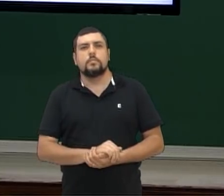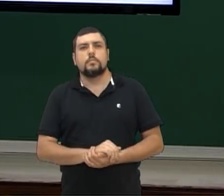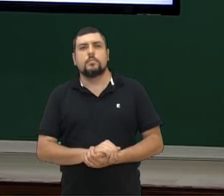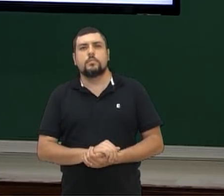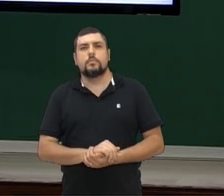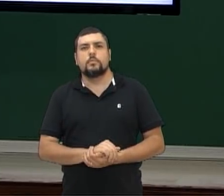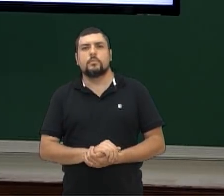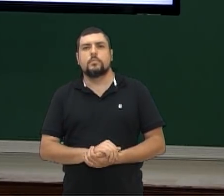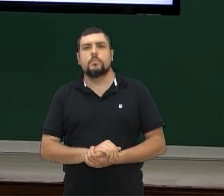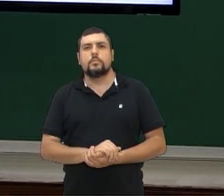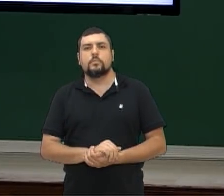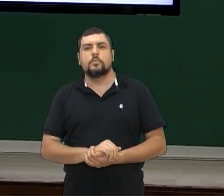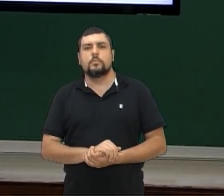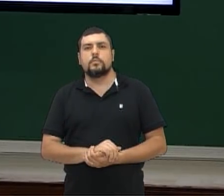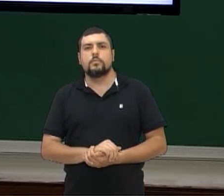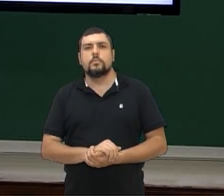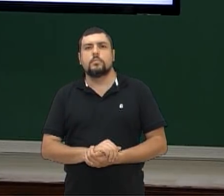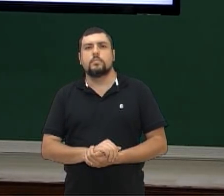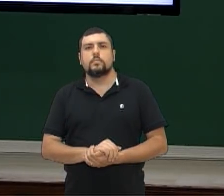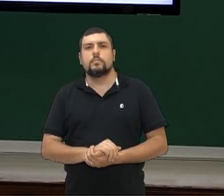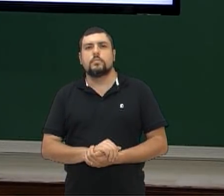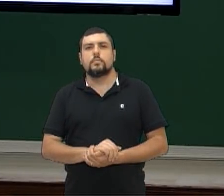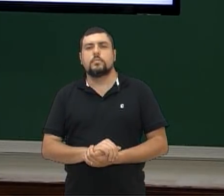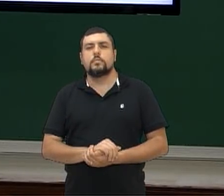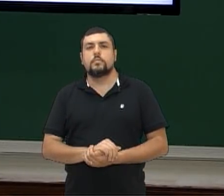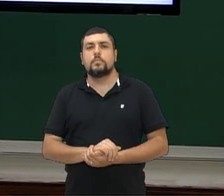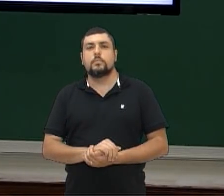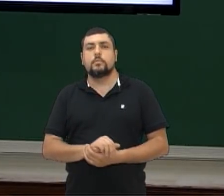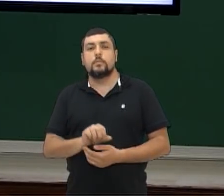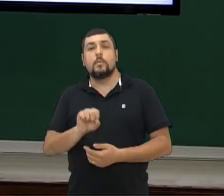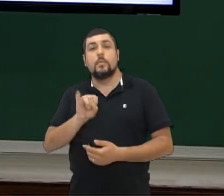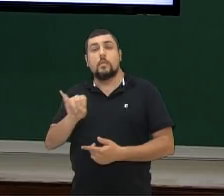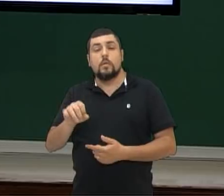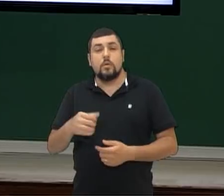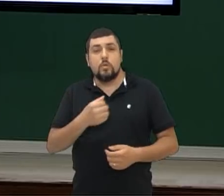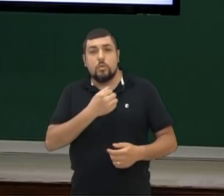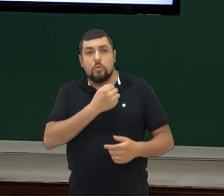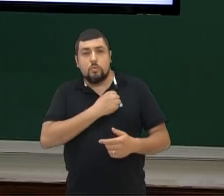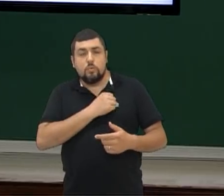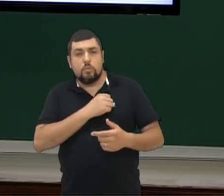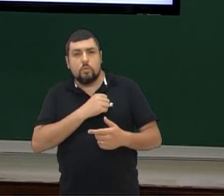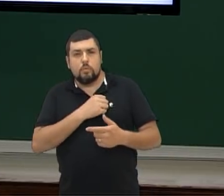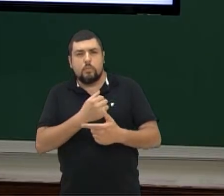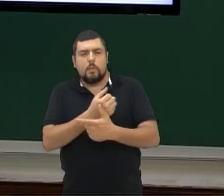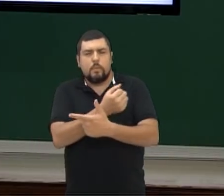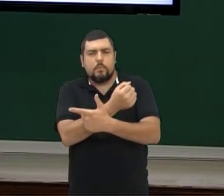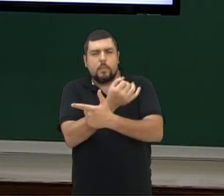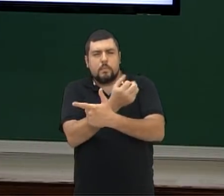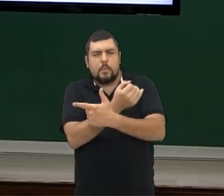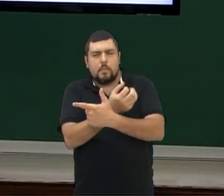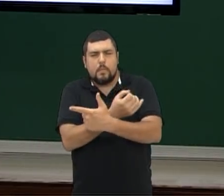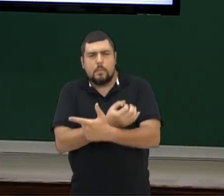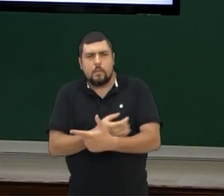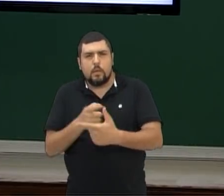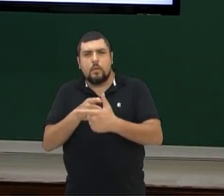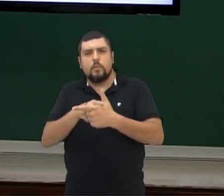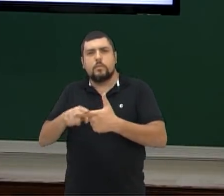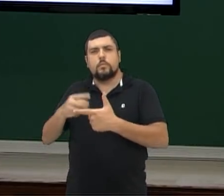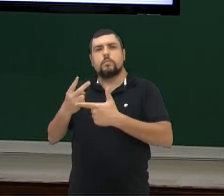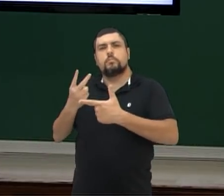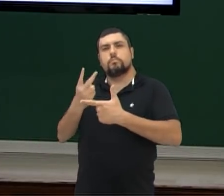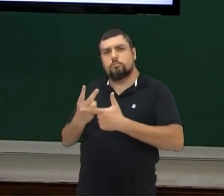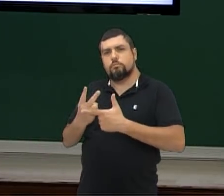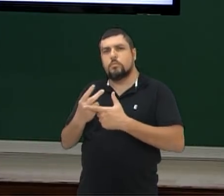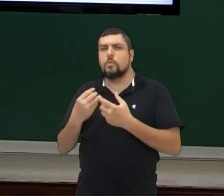As novas coordenadas seria a divisão dos números que ele havia passado por 2, pelo número